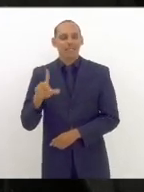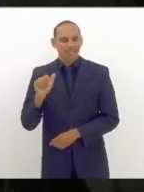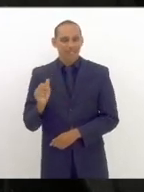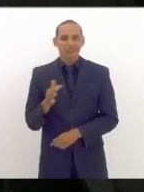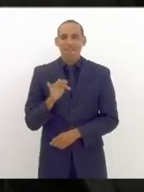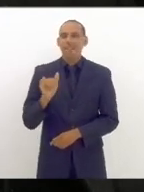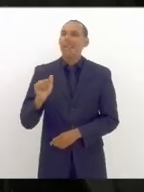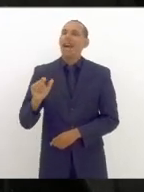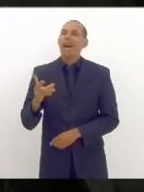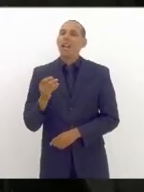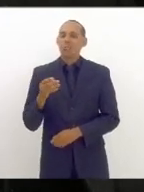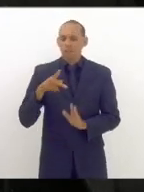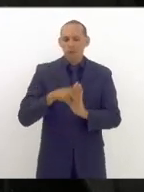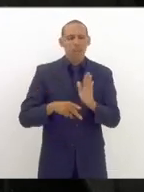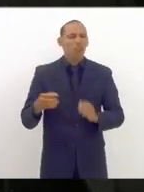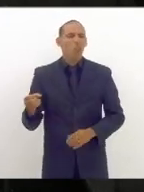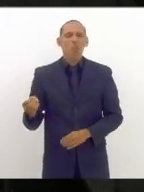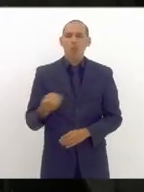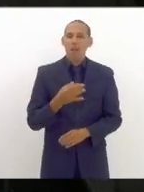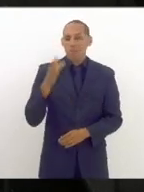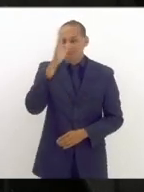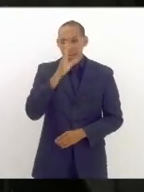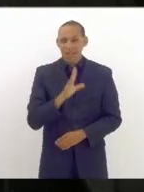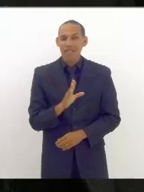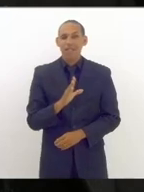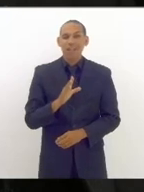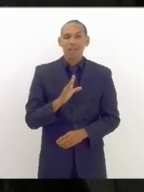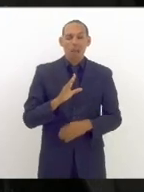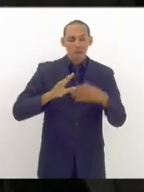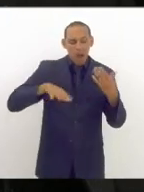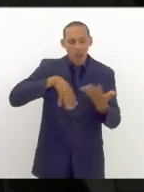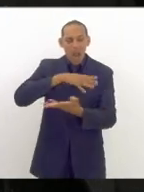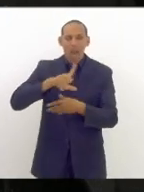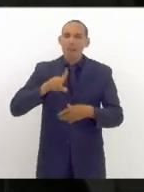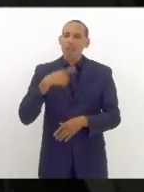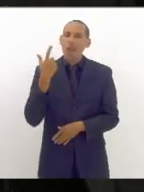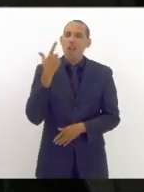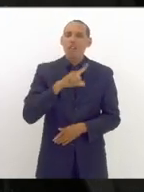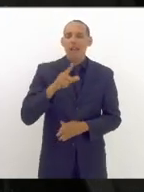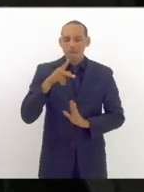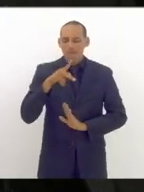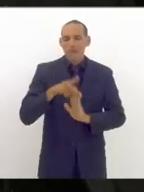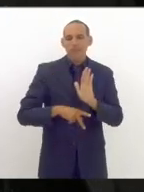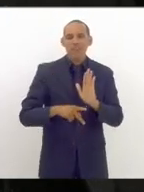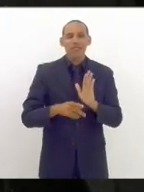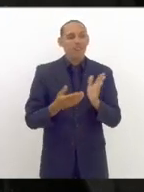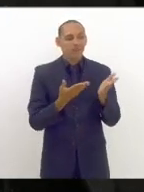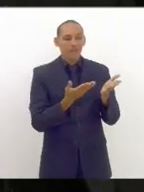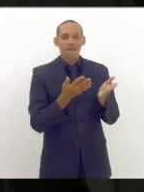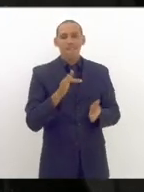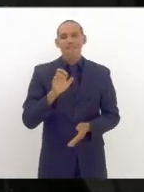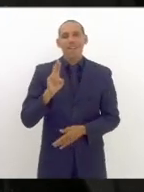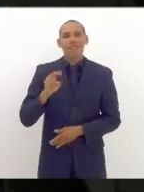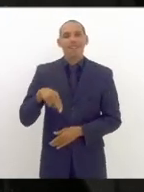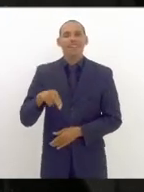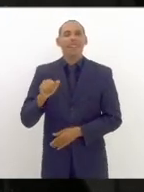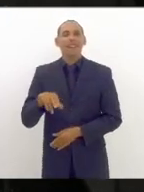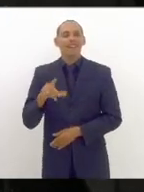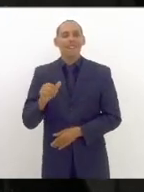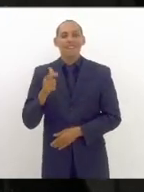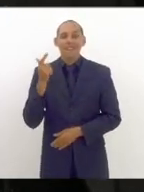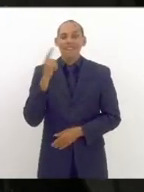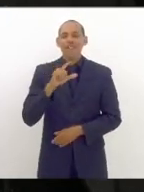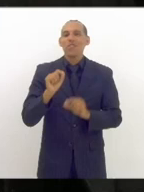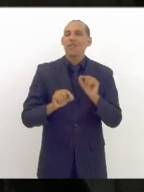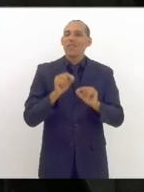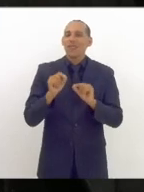que inovador. No meio de um caos, a gente fez um projeto que levou a nossa Fernanda Fialha a ser musa da Veja